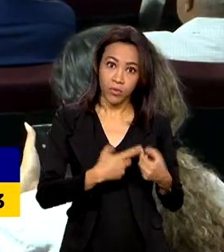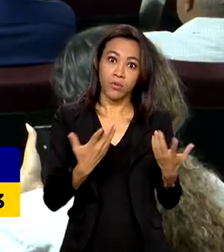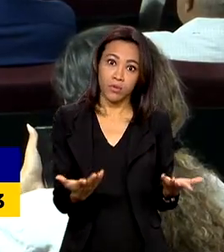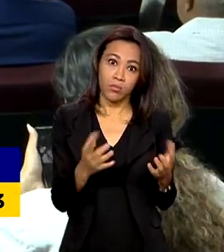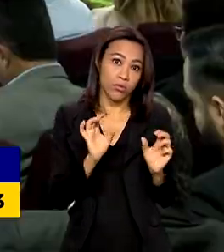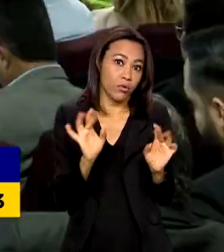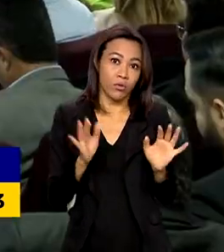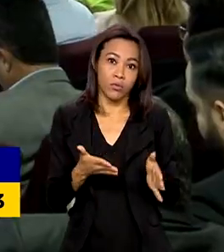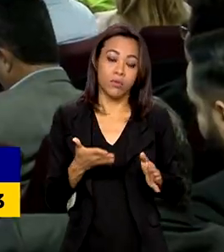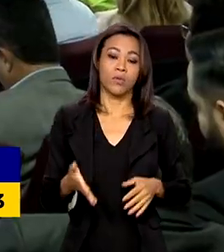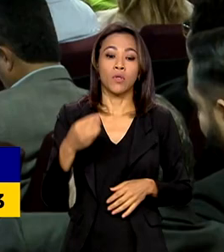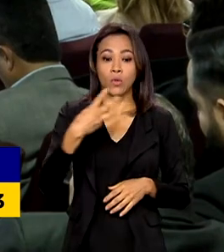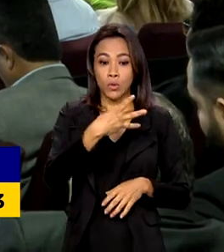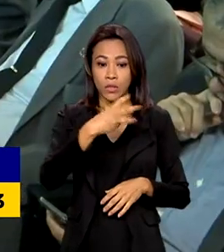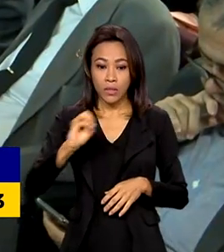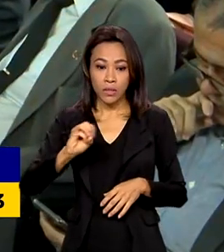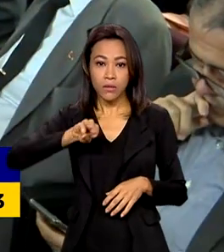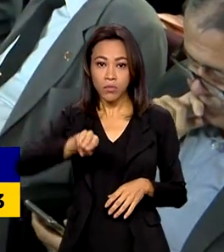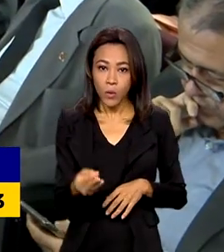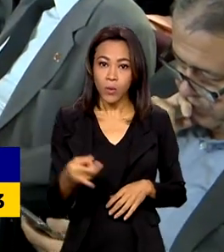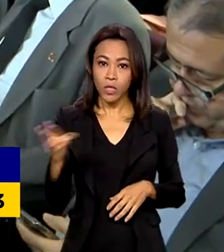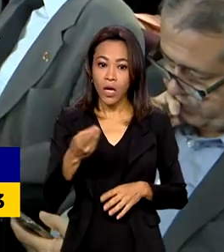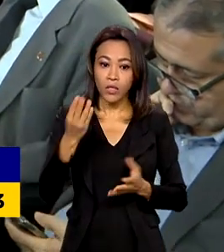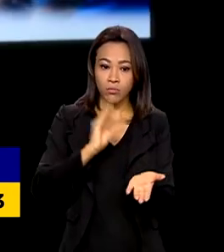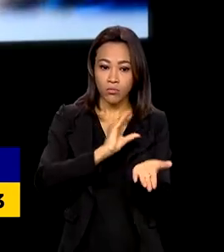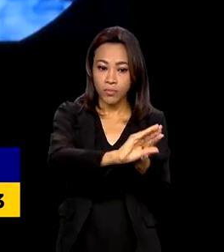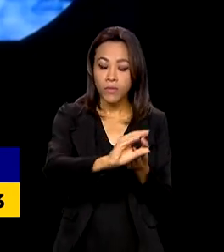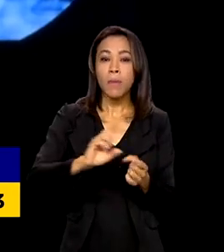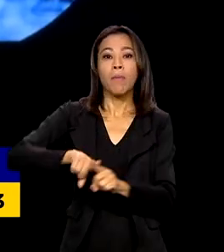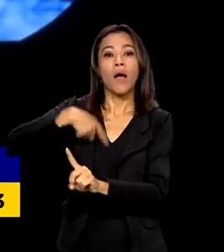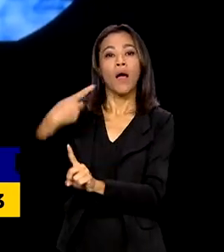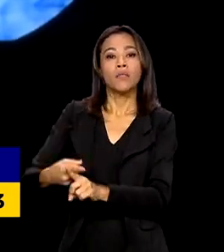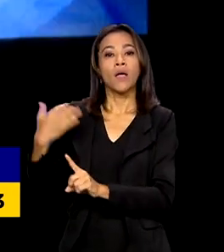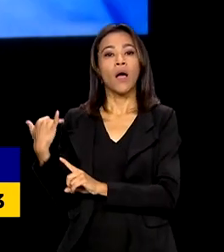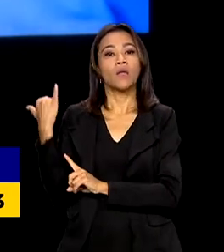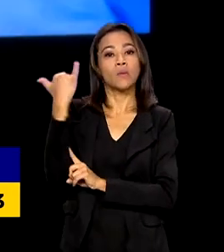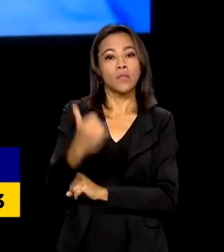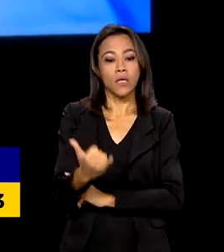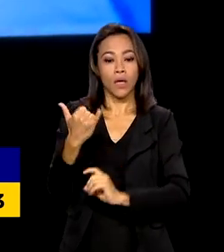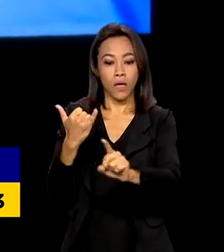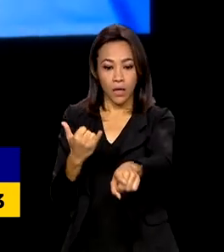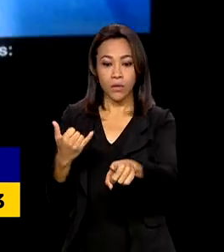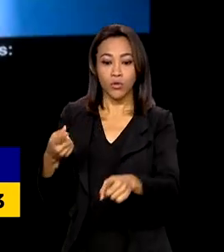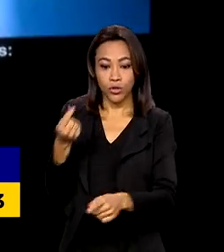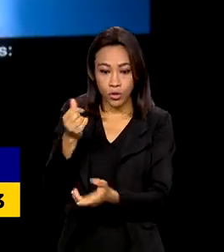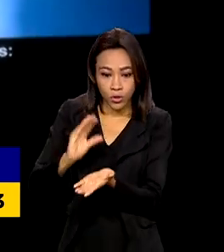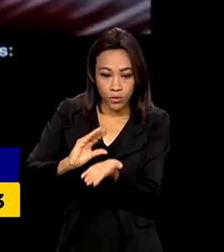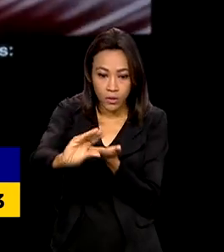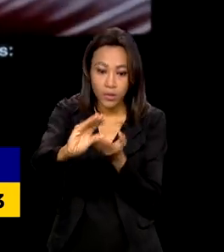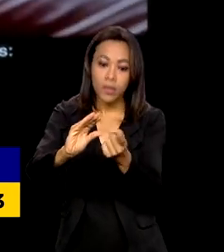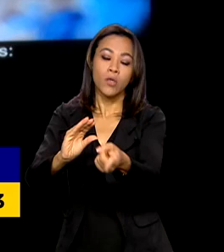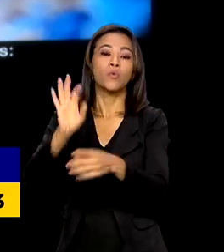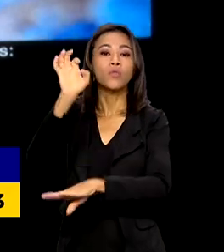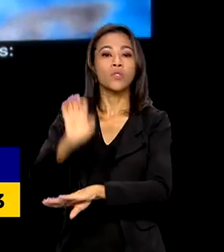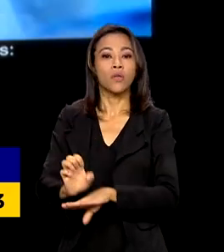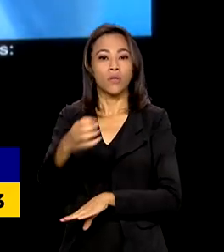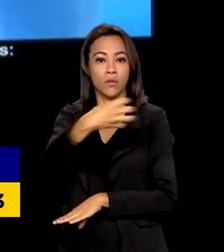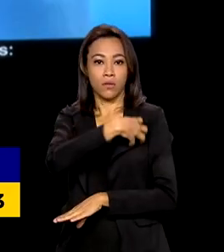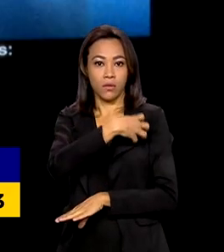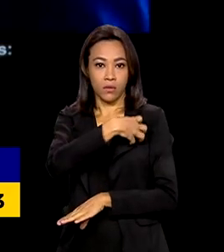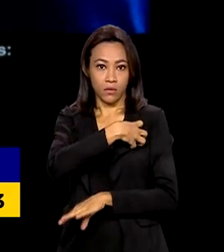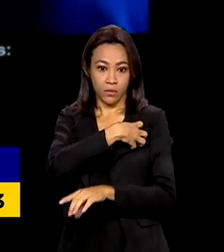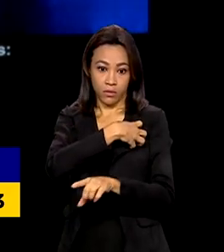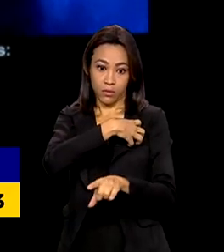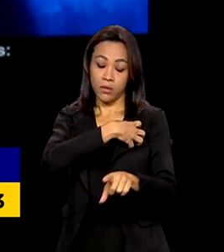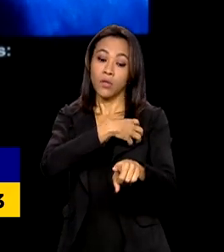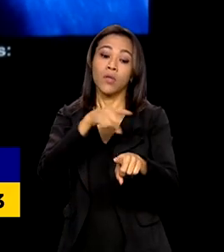dos 300 milhões de reais, foi anunciado também investimento para os serviços oncológicos na Bahia, no valor de 26